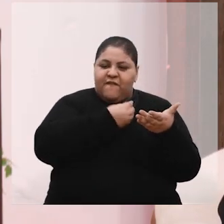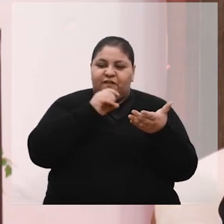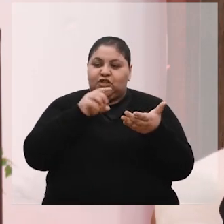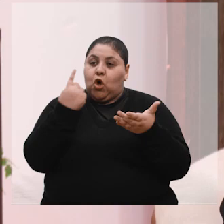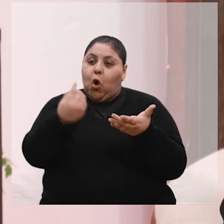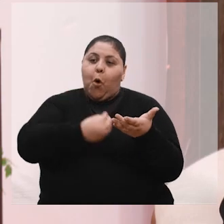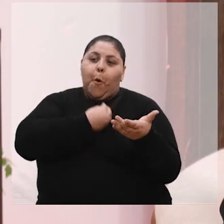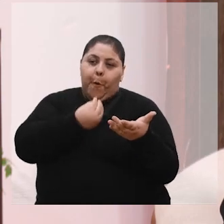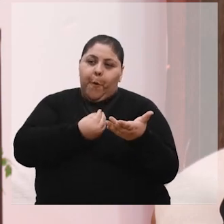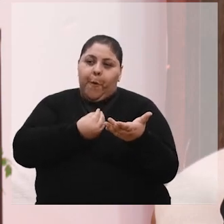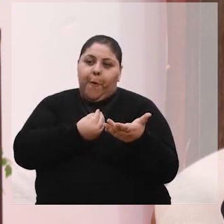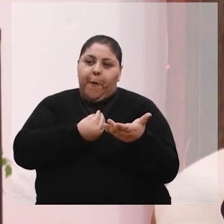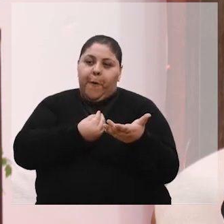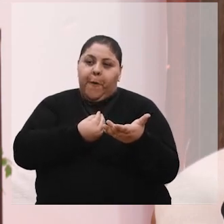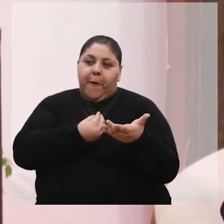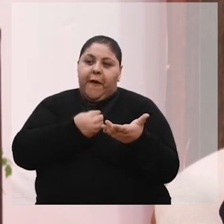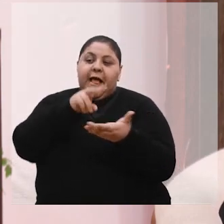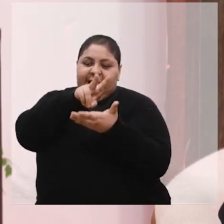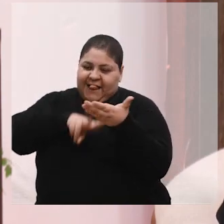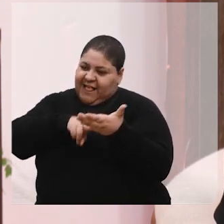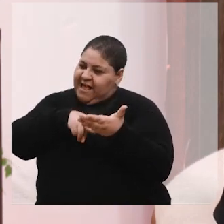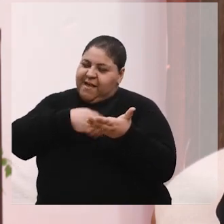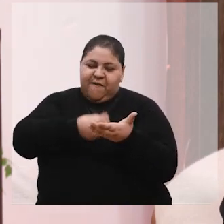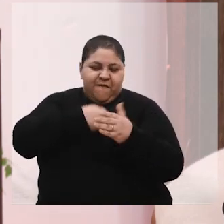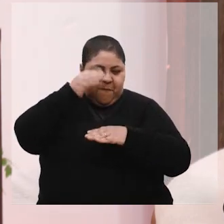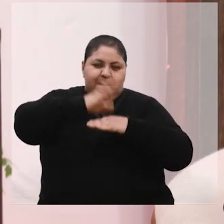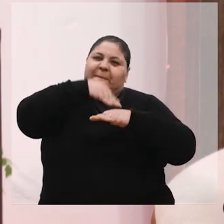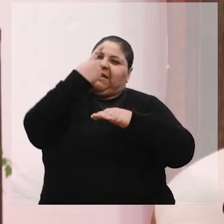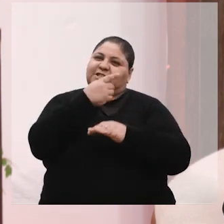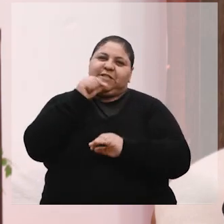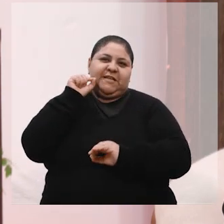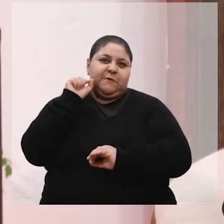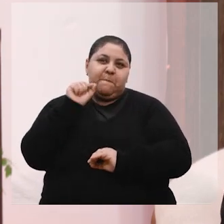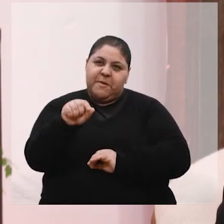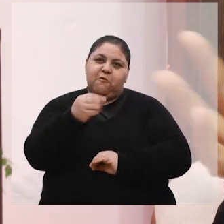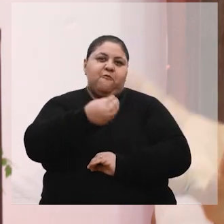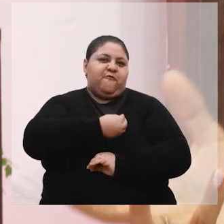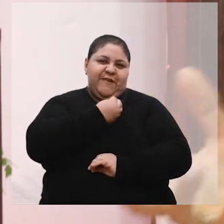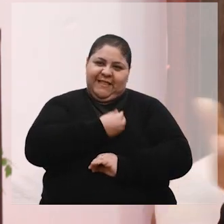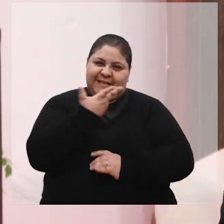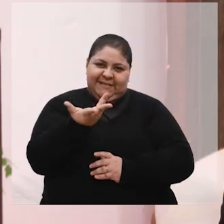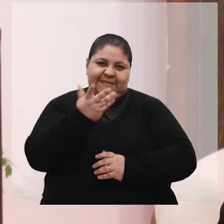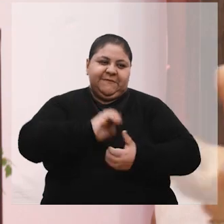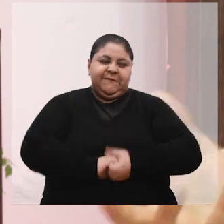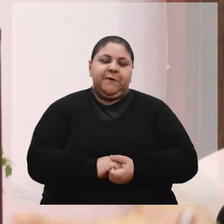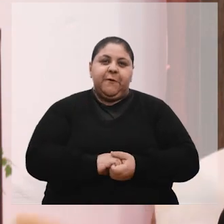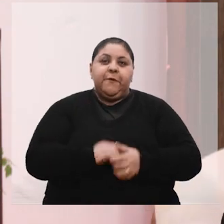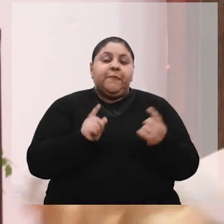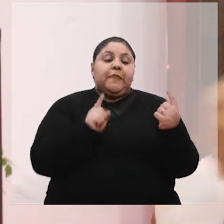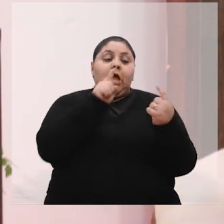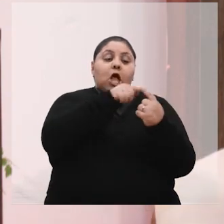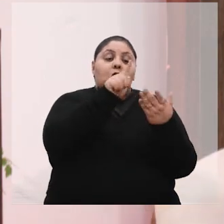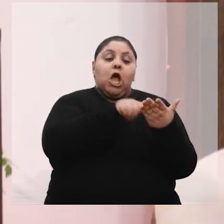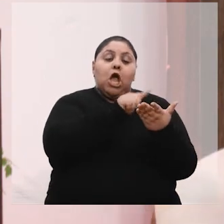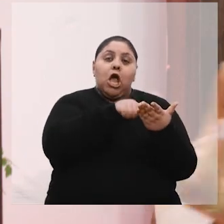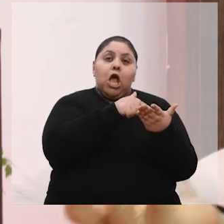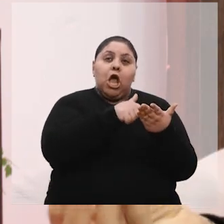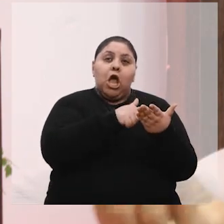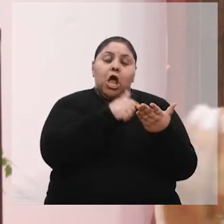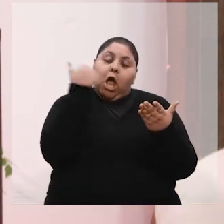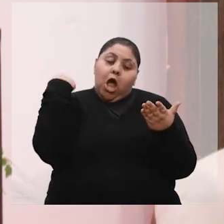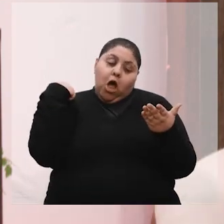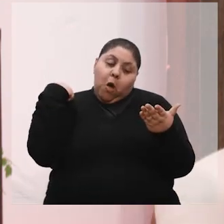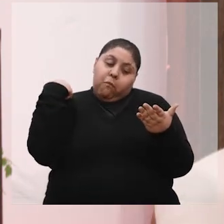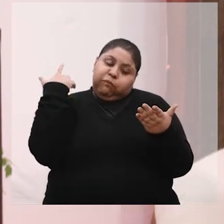vida, e quem lê vive mais de 10 mil vidas. Então, a ideia do livro é trazer um pouquinho